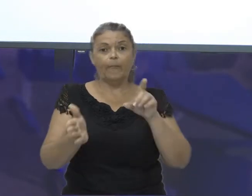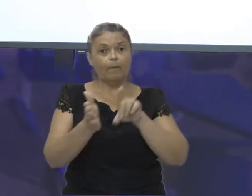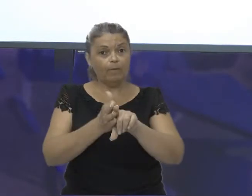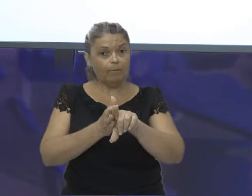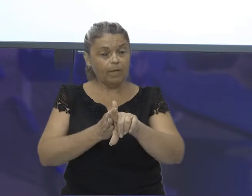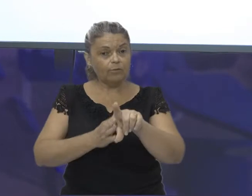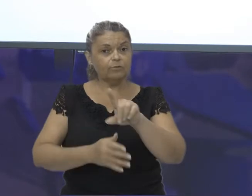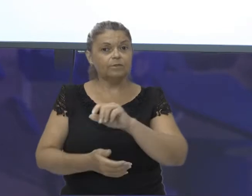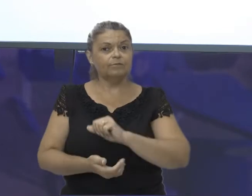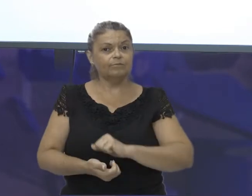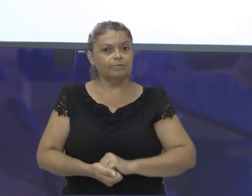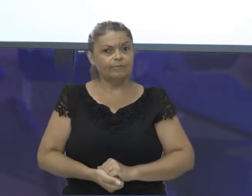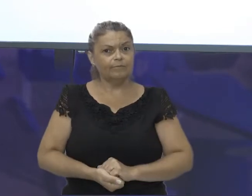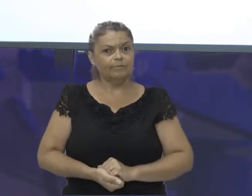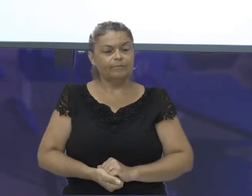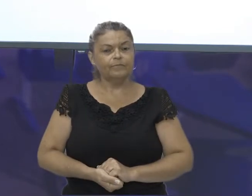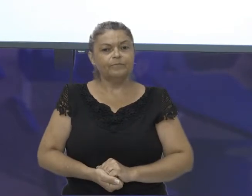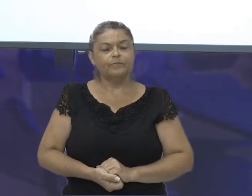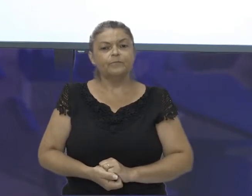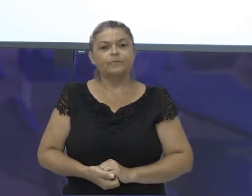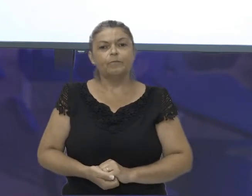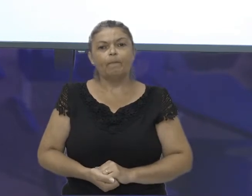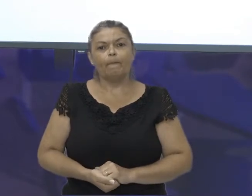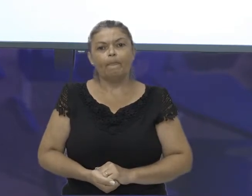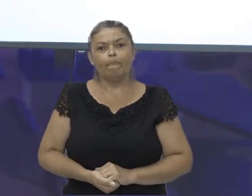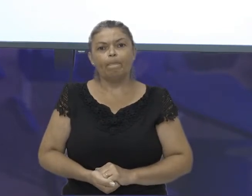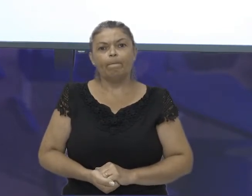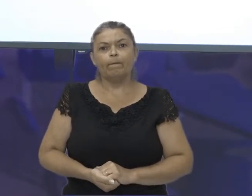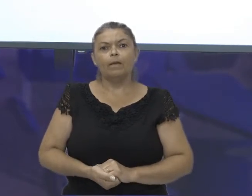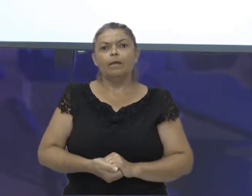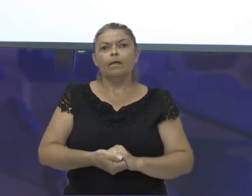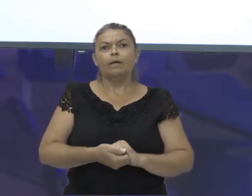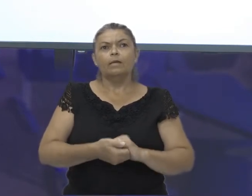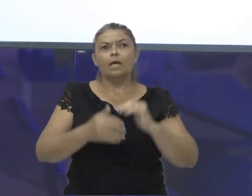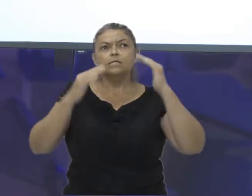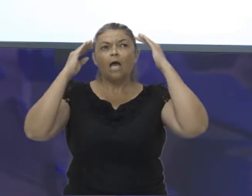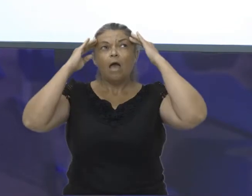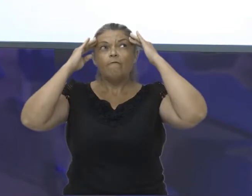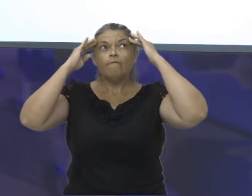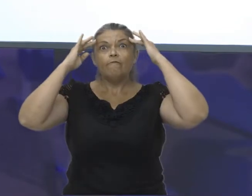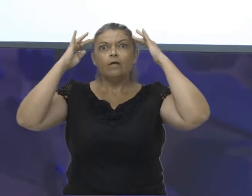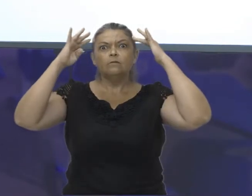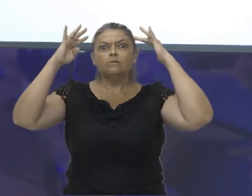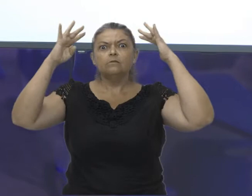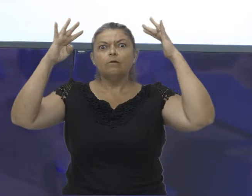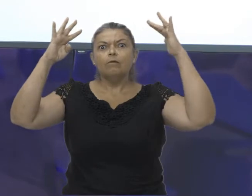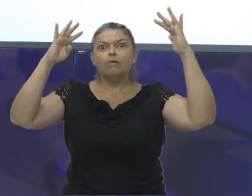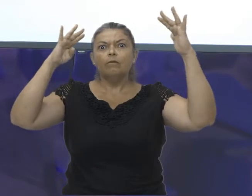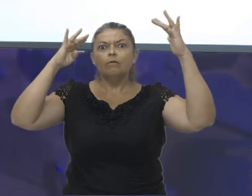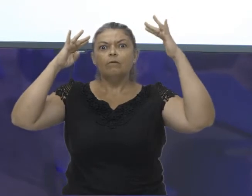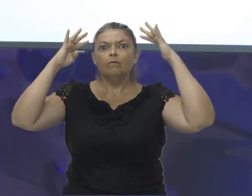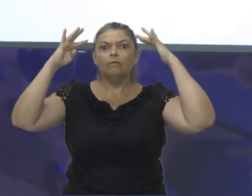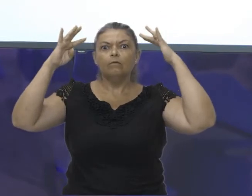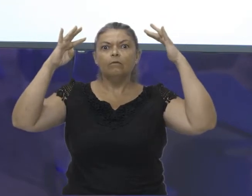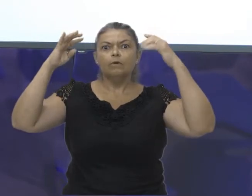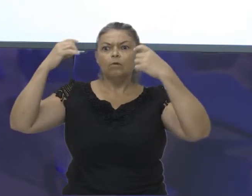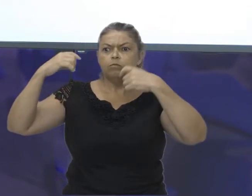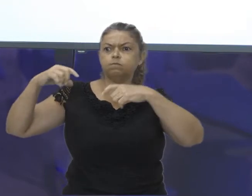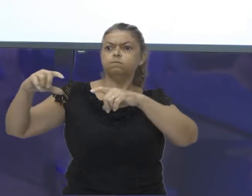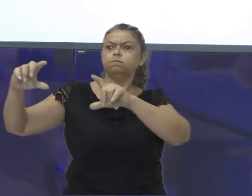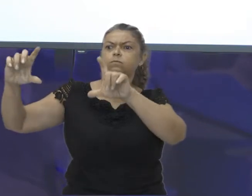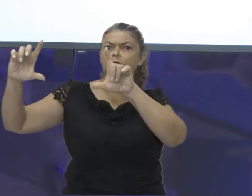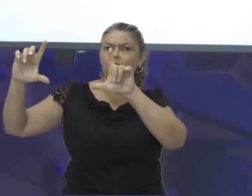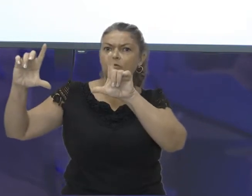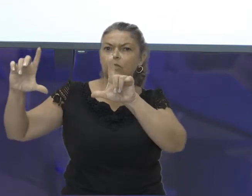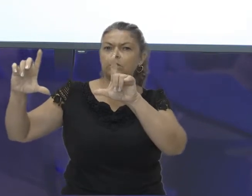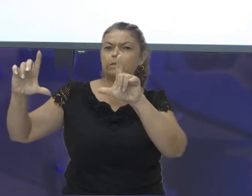pergunta, ela tem que ser feita, né? As reflexões têm que ser realizadas. Aquele croquis,